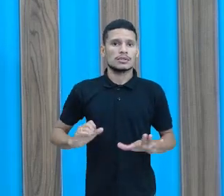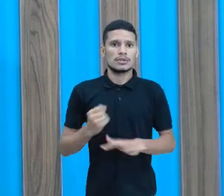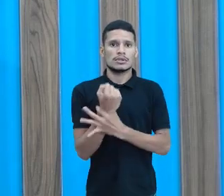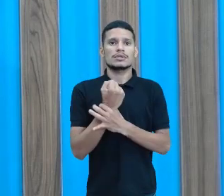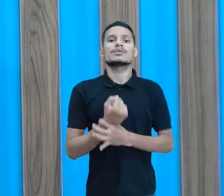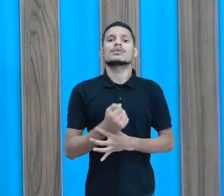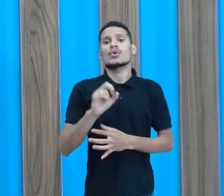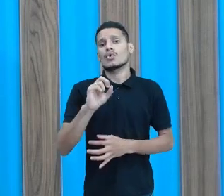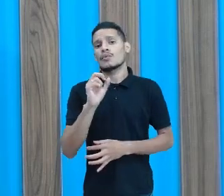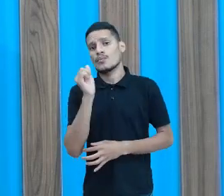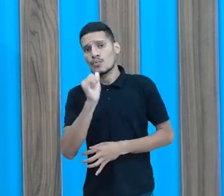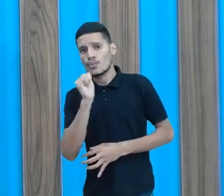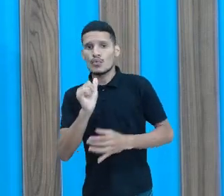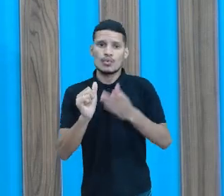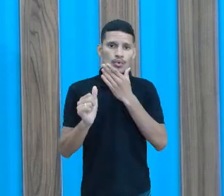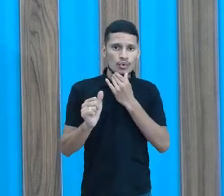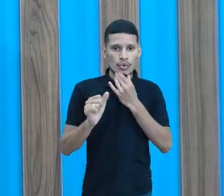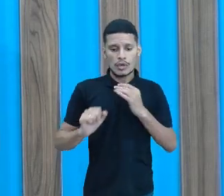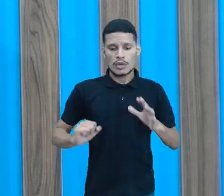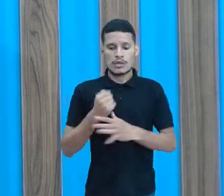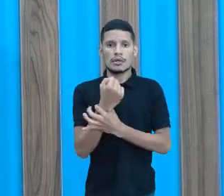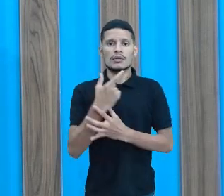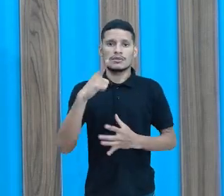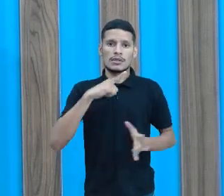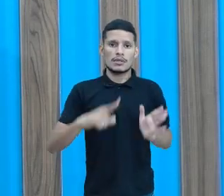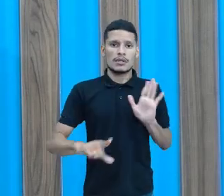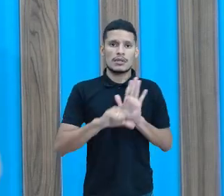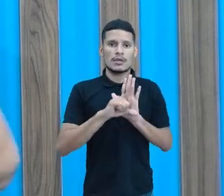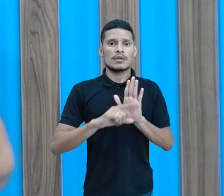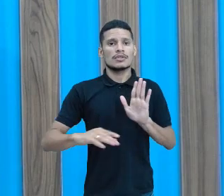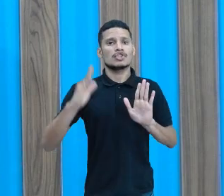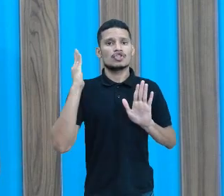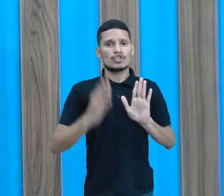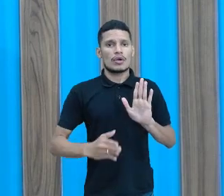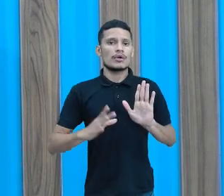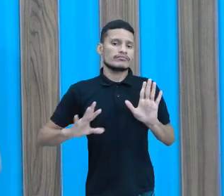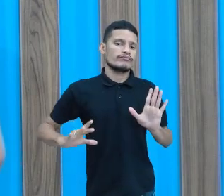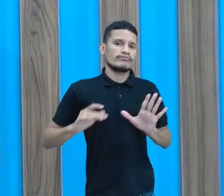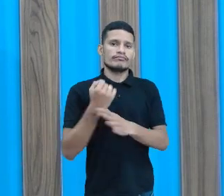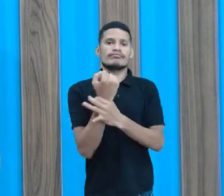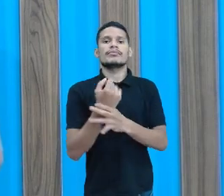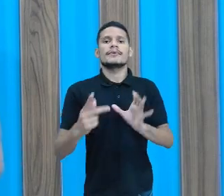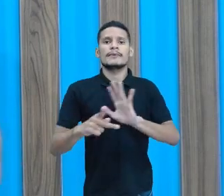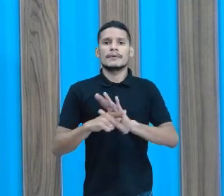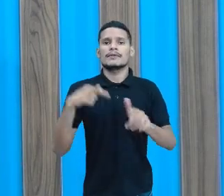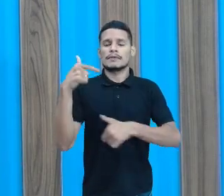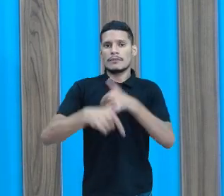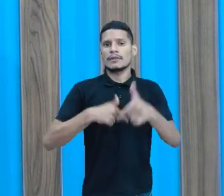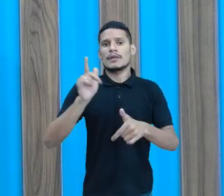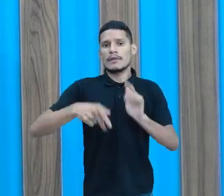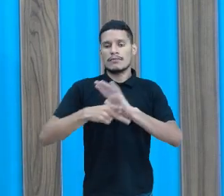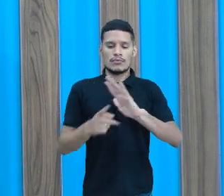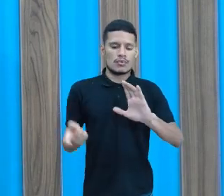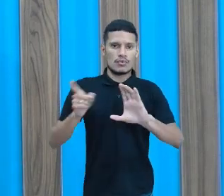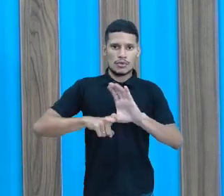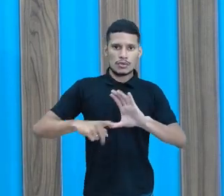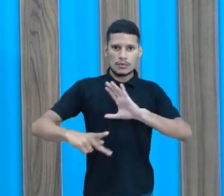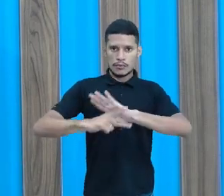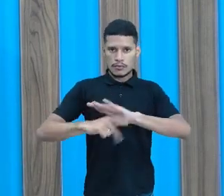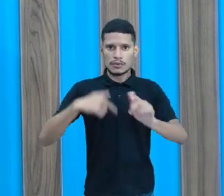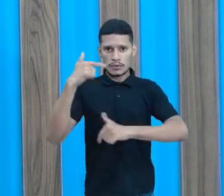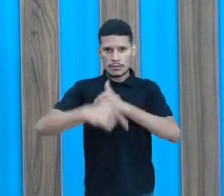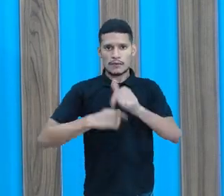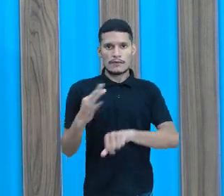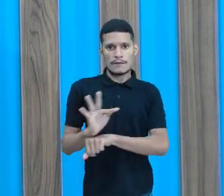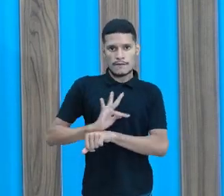ou assegurada pelas leis trabalhistas. Então, essa é a condição do trabalho formalizado. Quando a